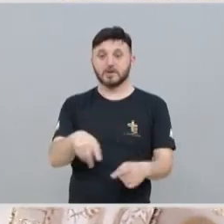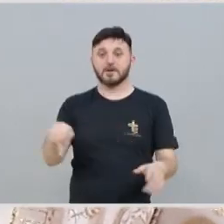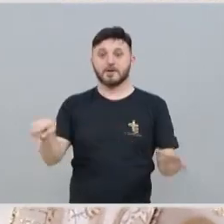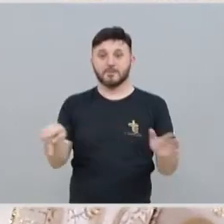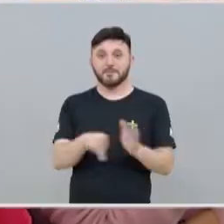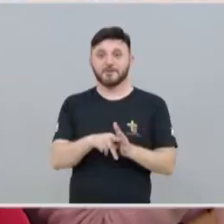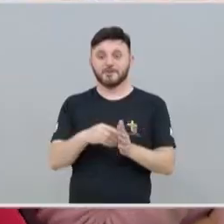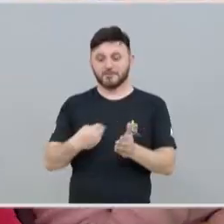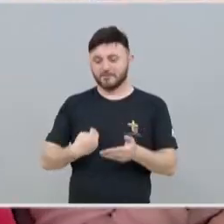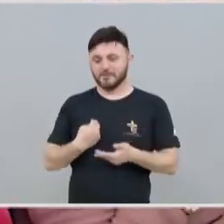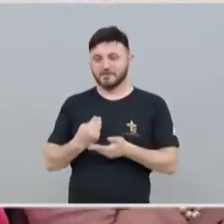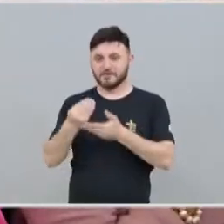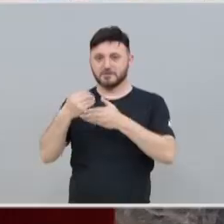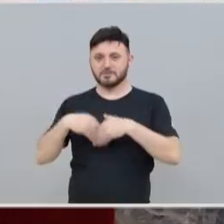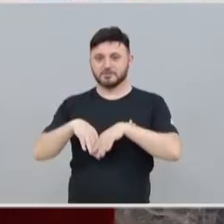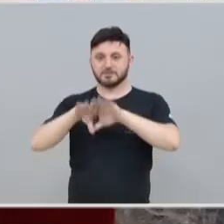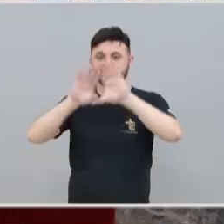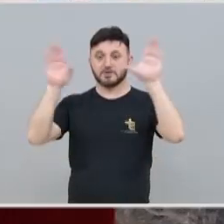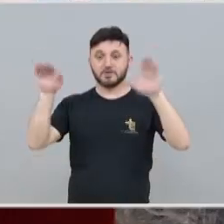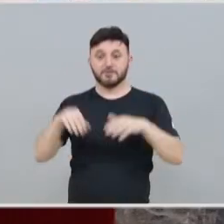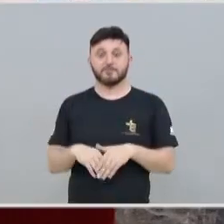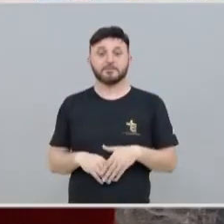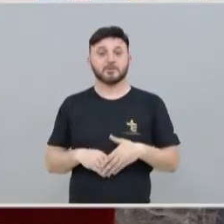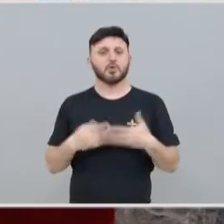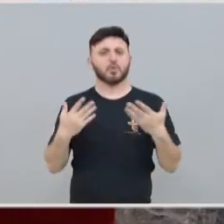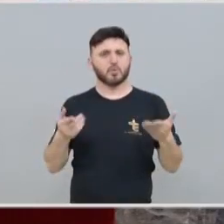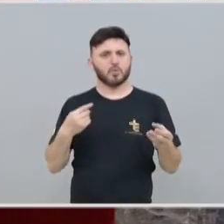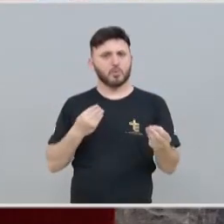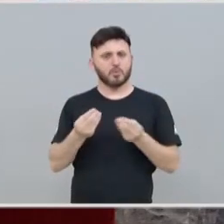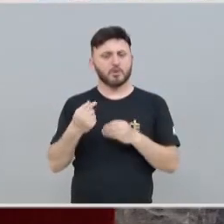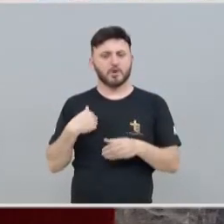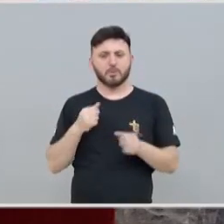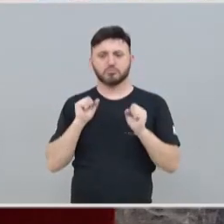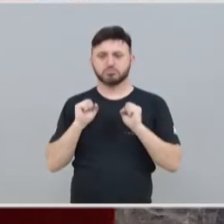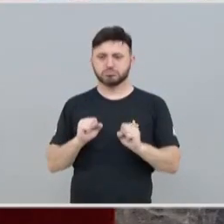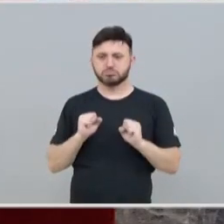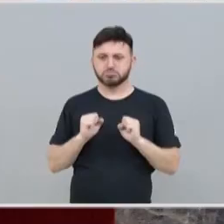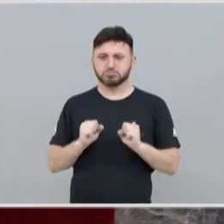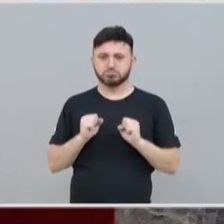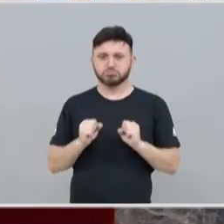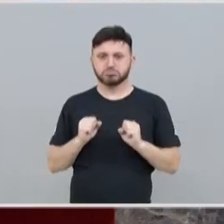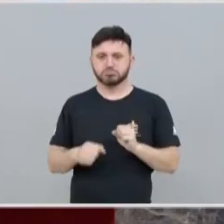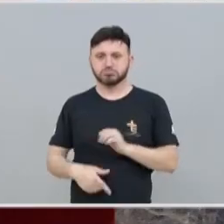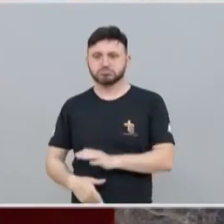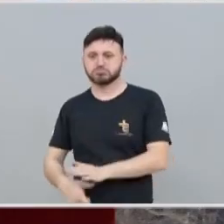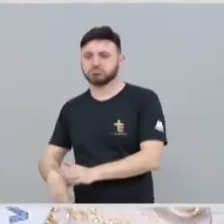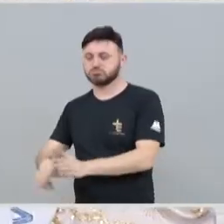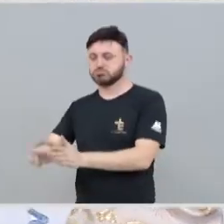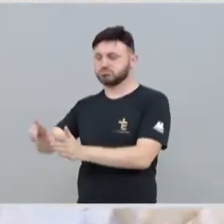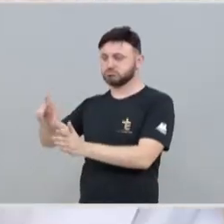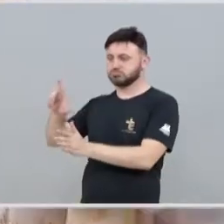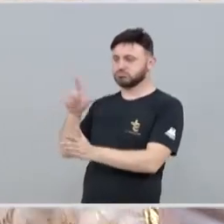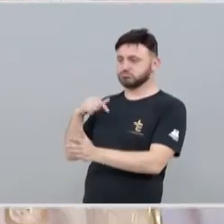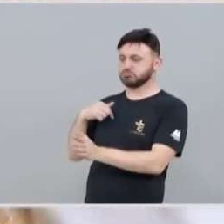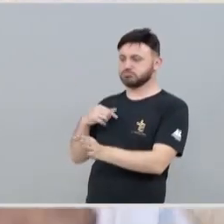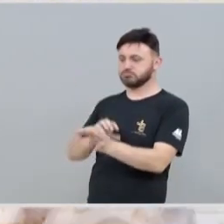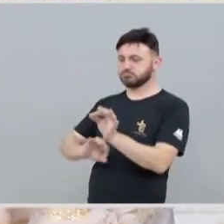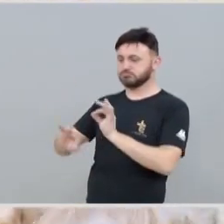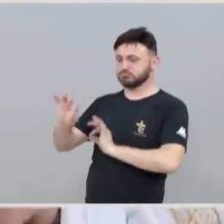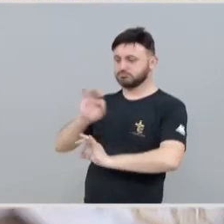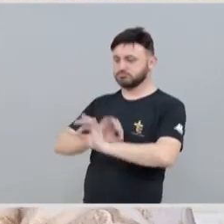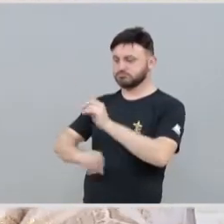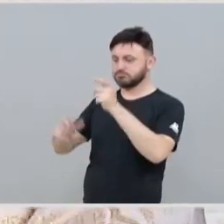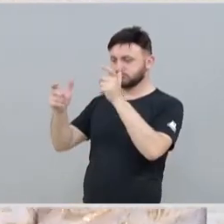céu o quanto eu puder o quanto eu anteciparei antecipar este